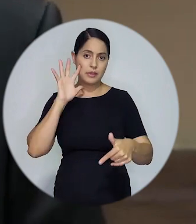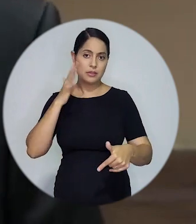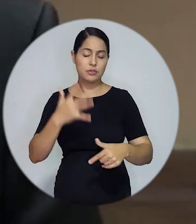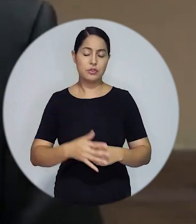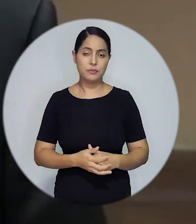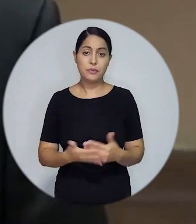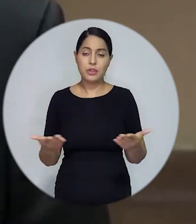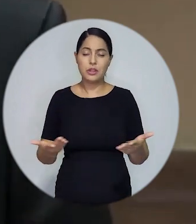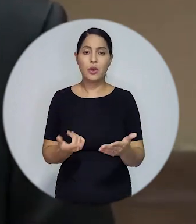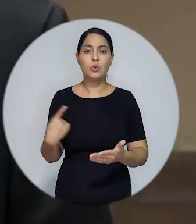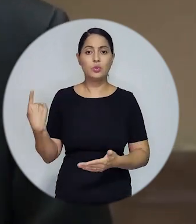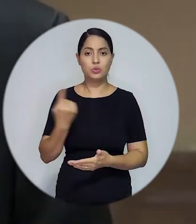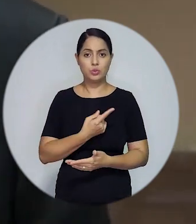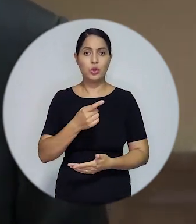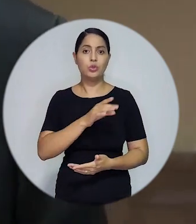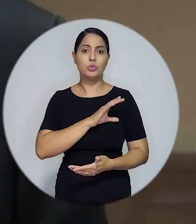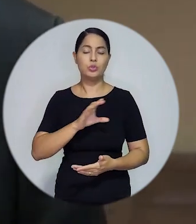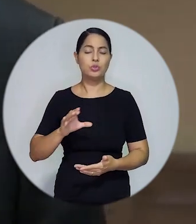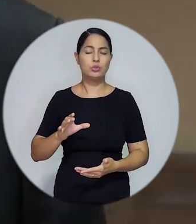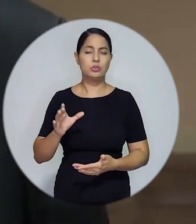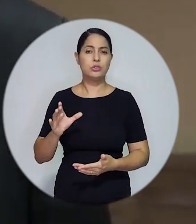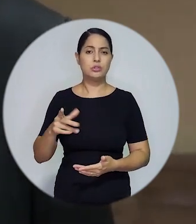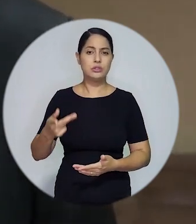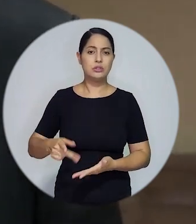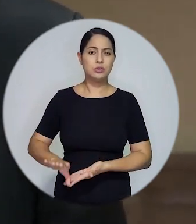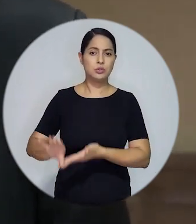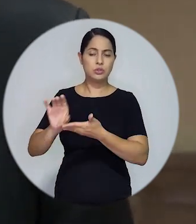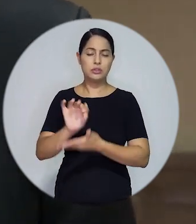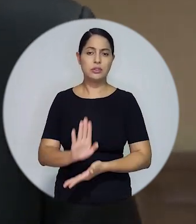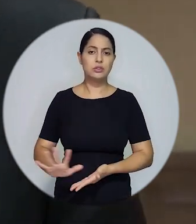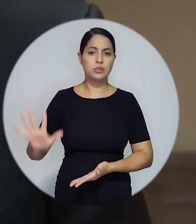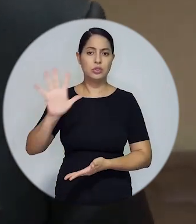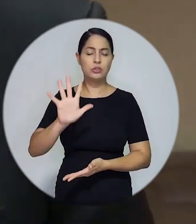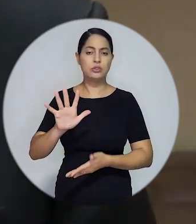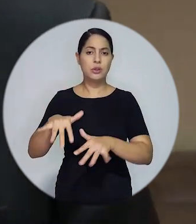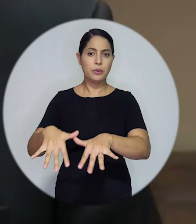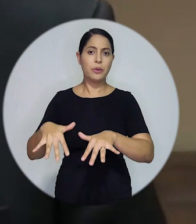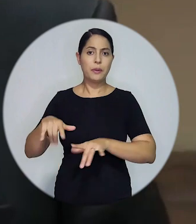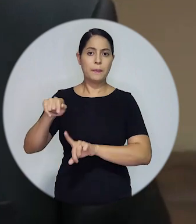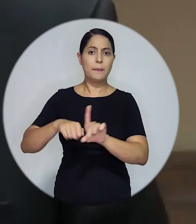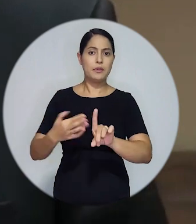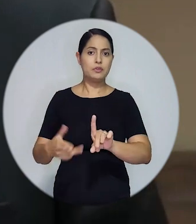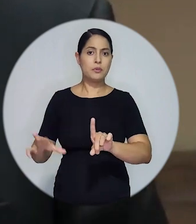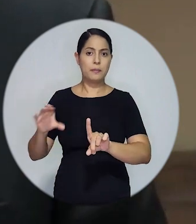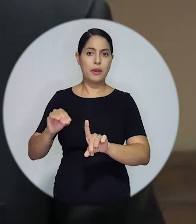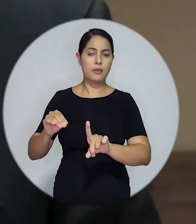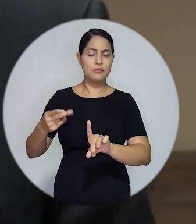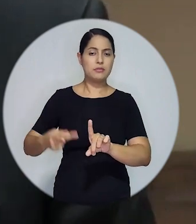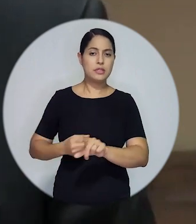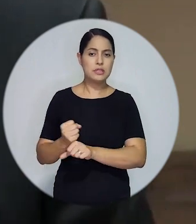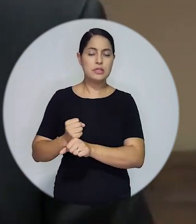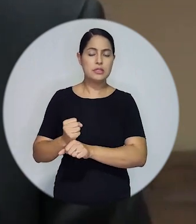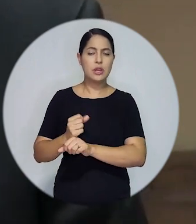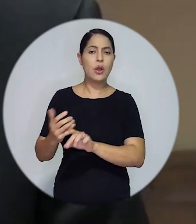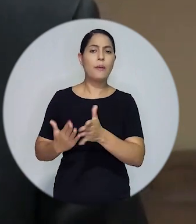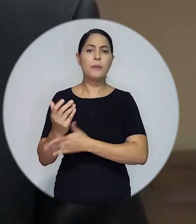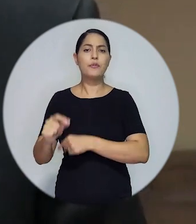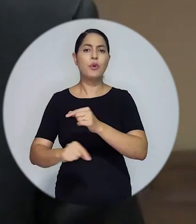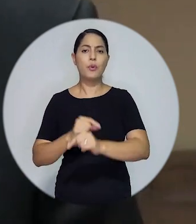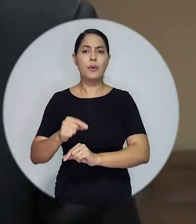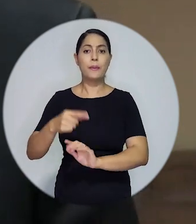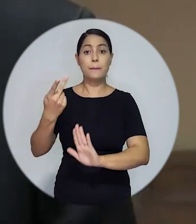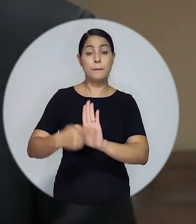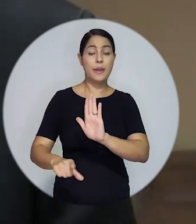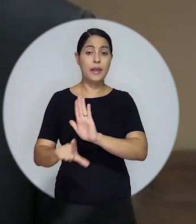Congresso Nacional. O Pleno do Conselho Federal, na sessão ordinária de março deste ano, aprovou a alteração e a sugestão